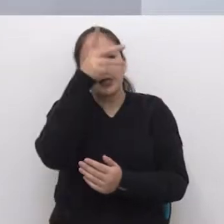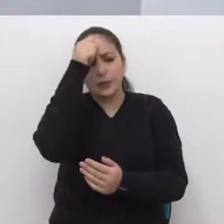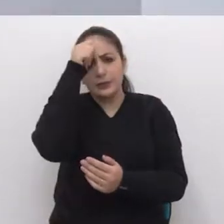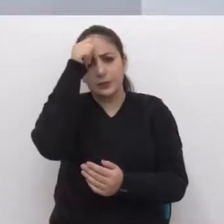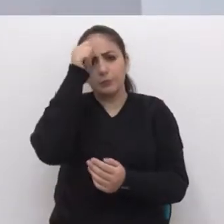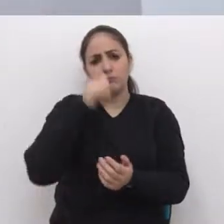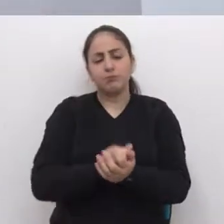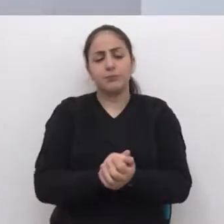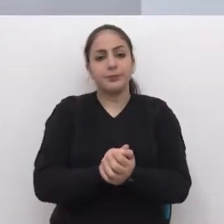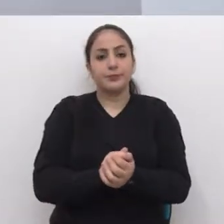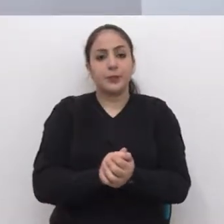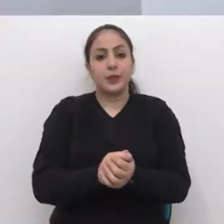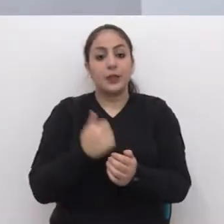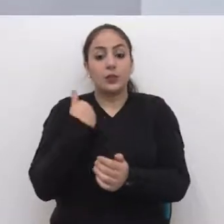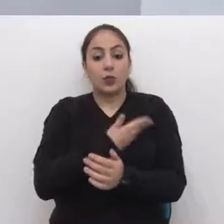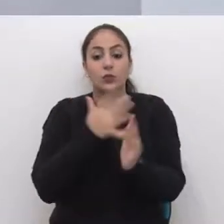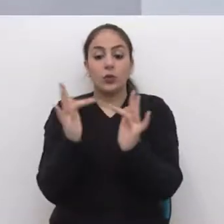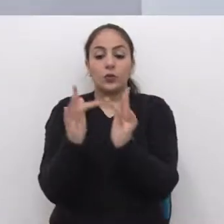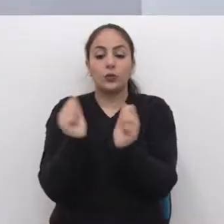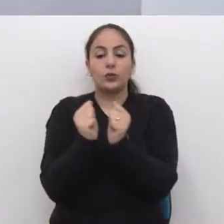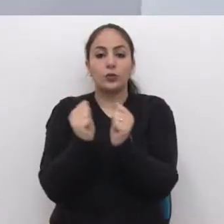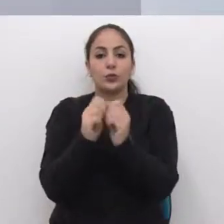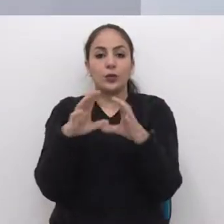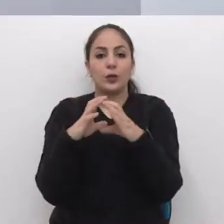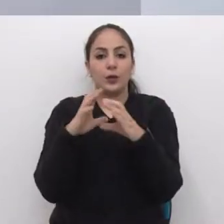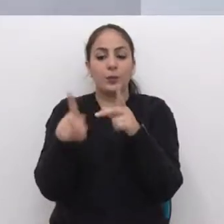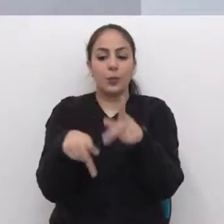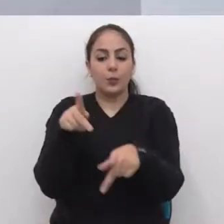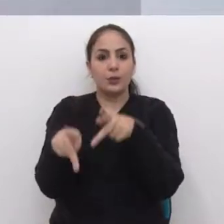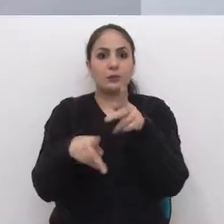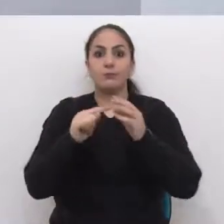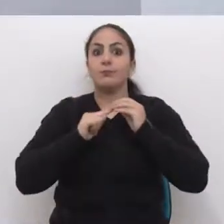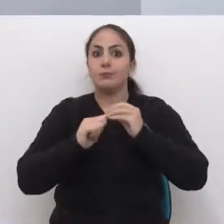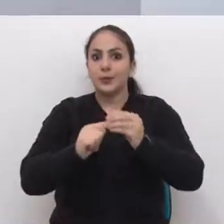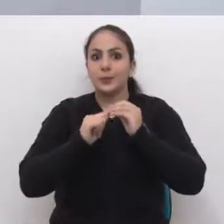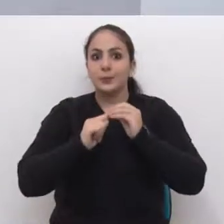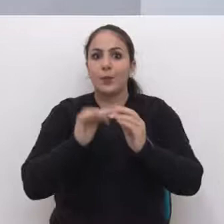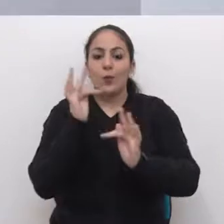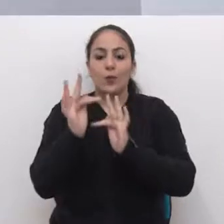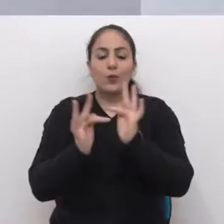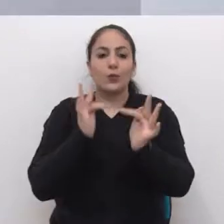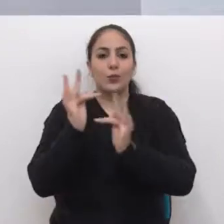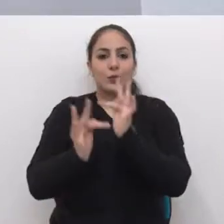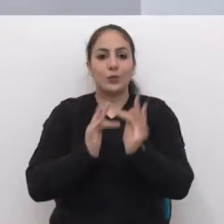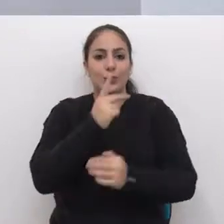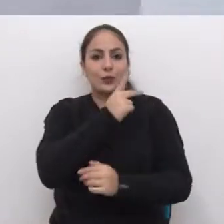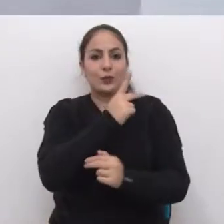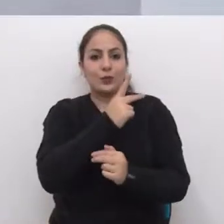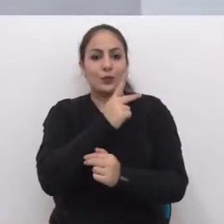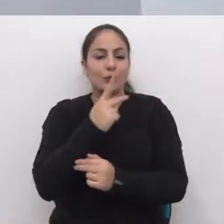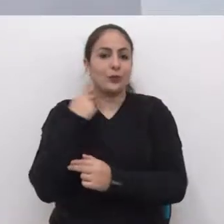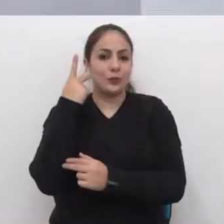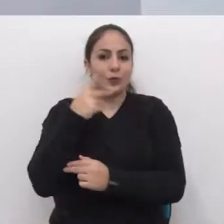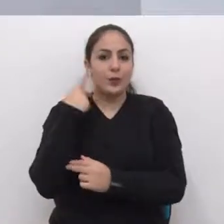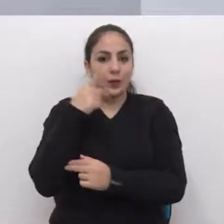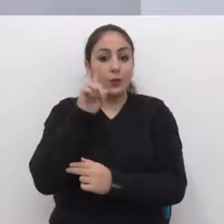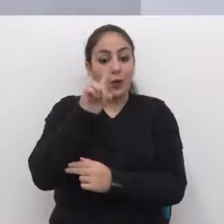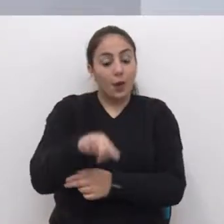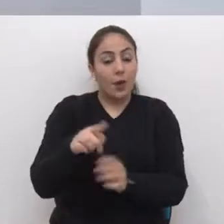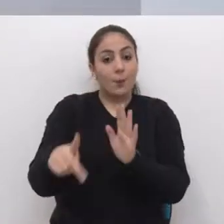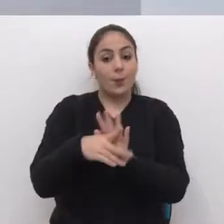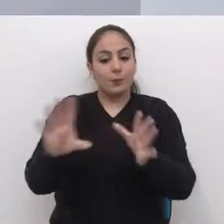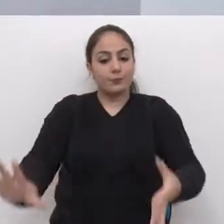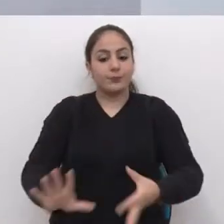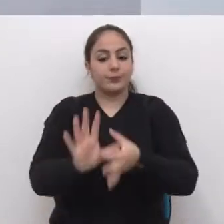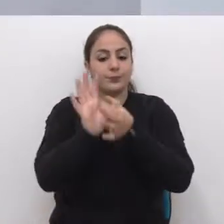E mantendo esse contato com a população, que na minha opinião é a principal função do vereador, é ser esse elo de ligação entre a